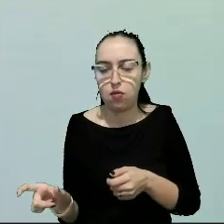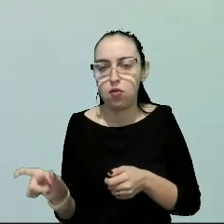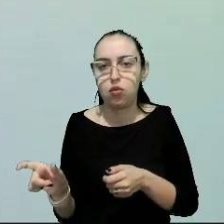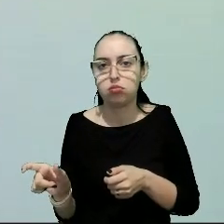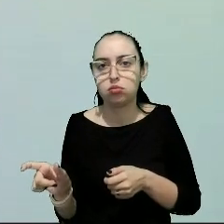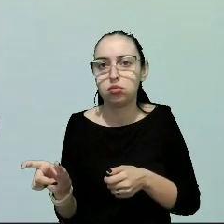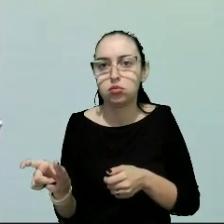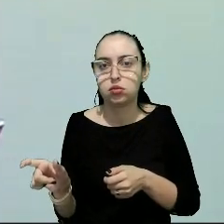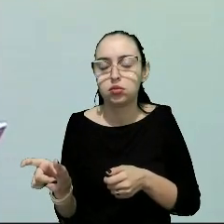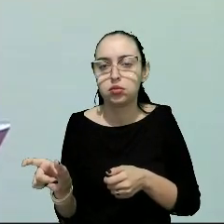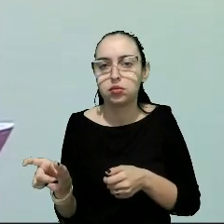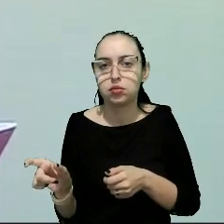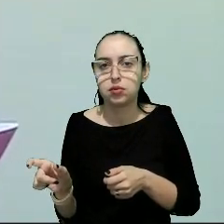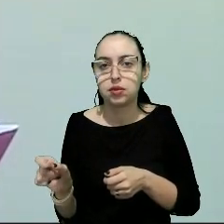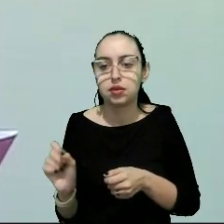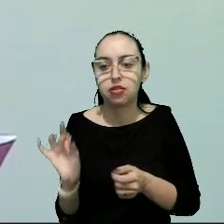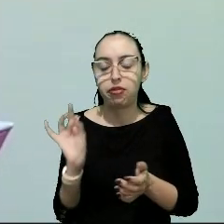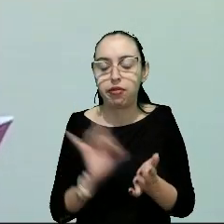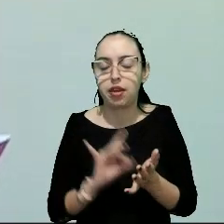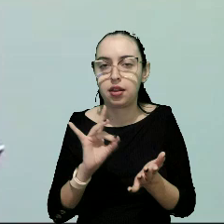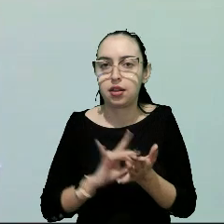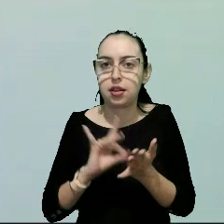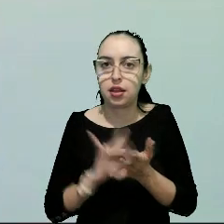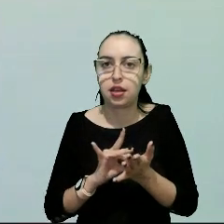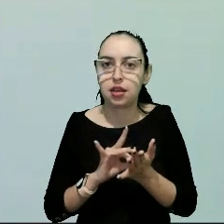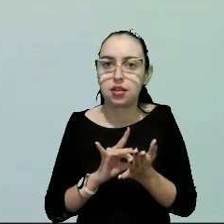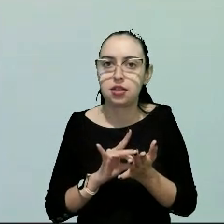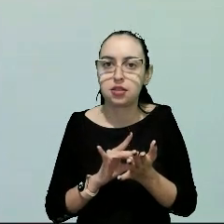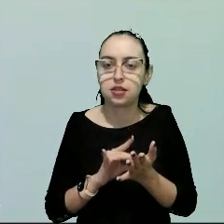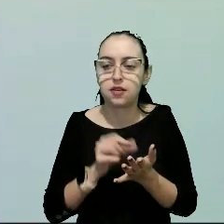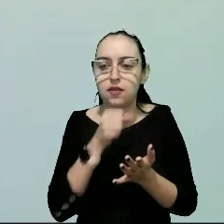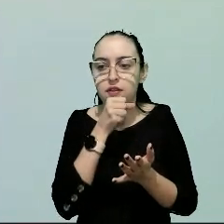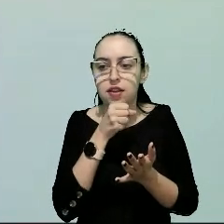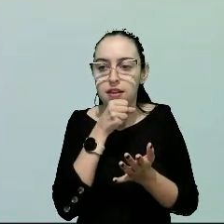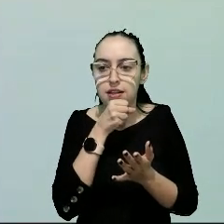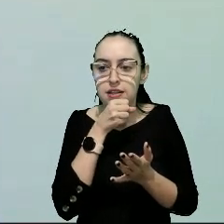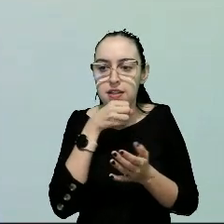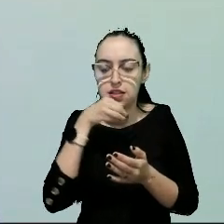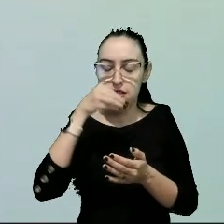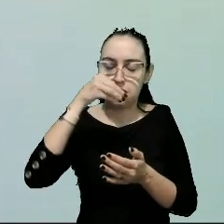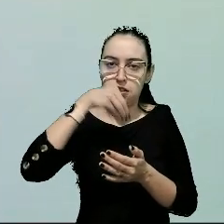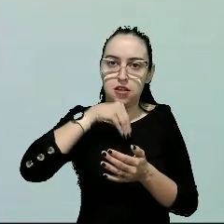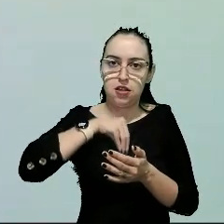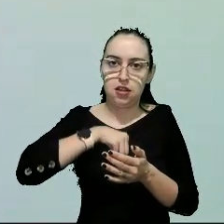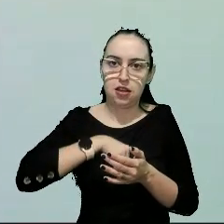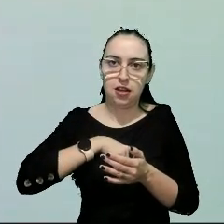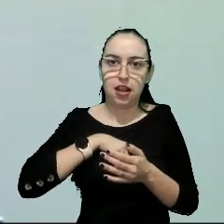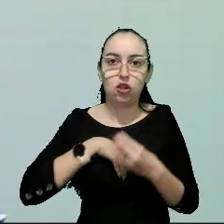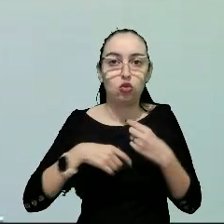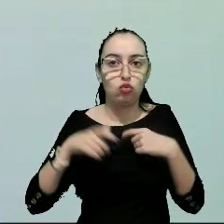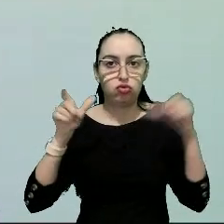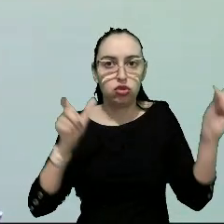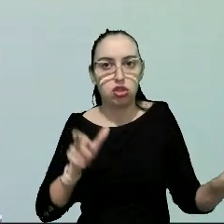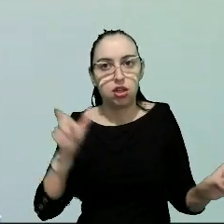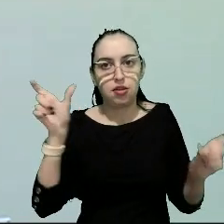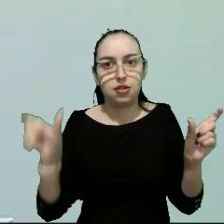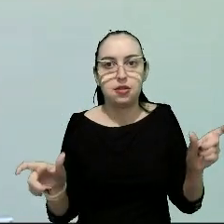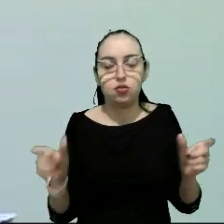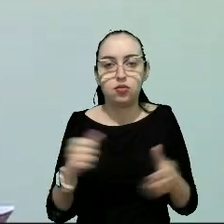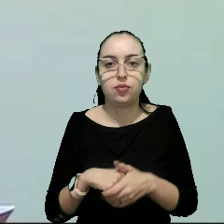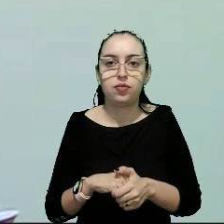o outro. Na verdade, a velhice está inscrita em cada um de